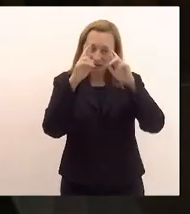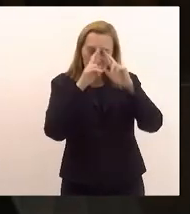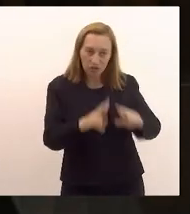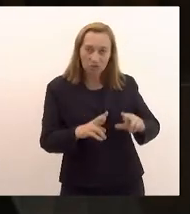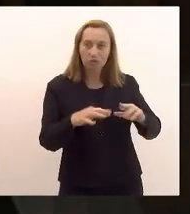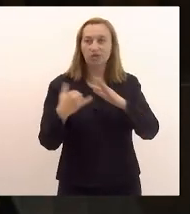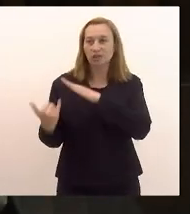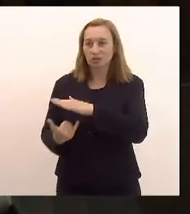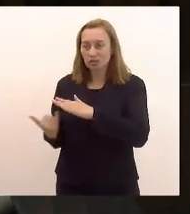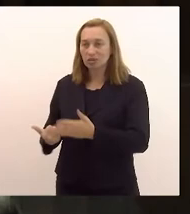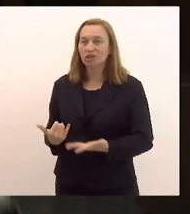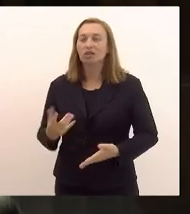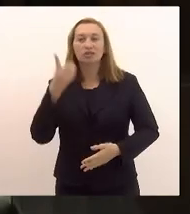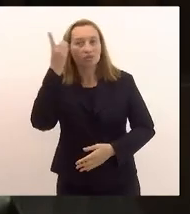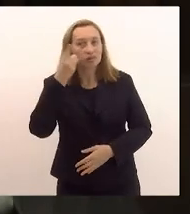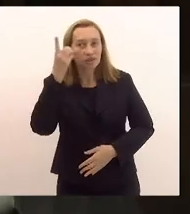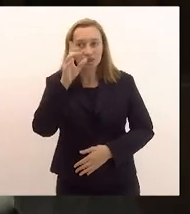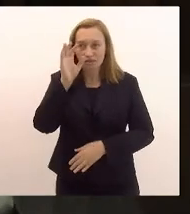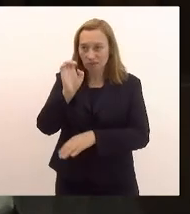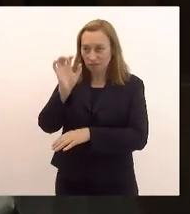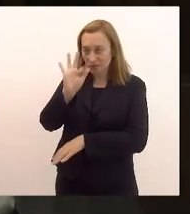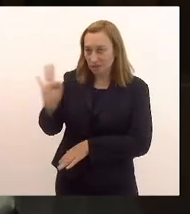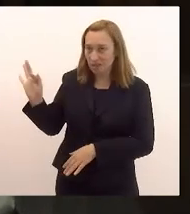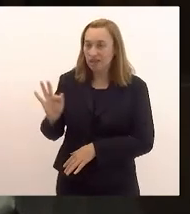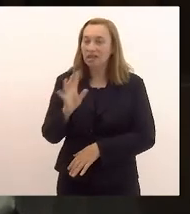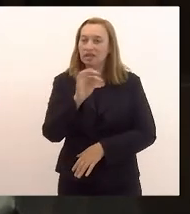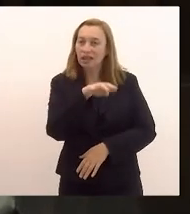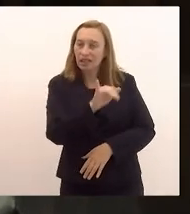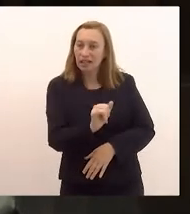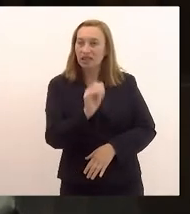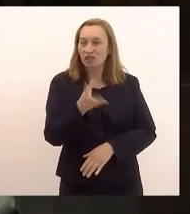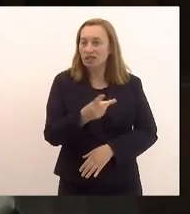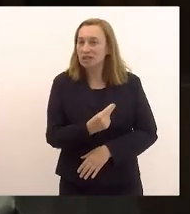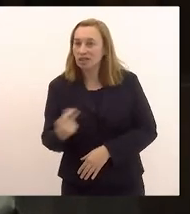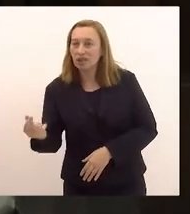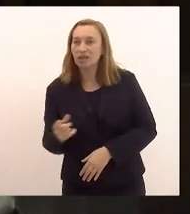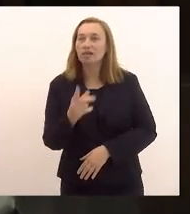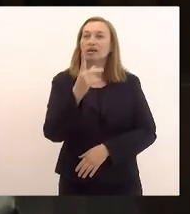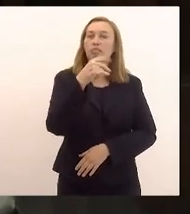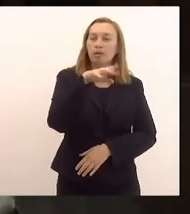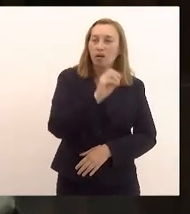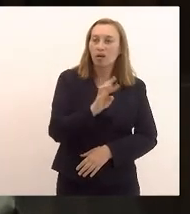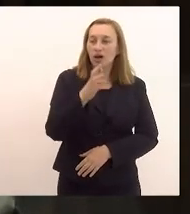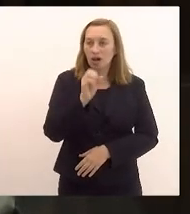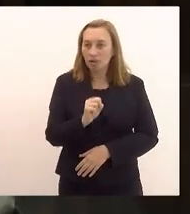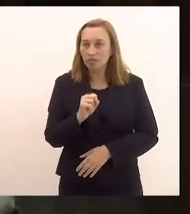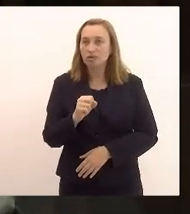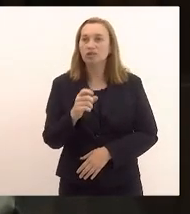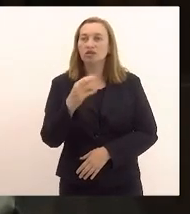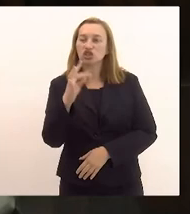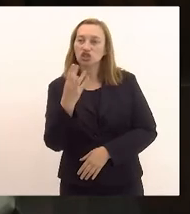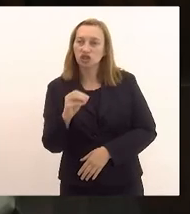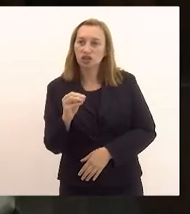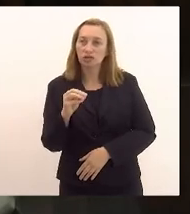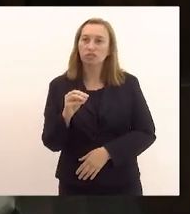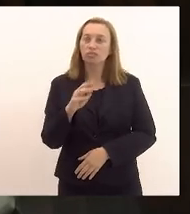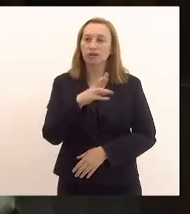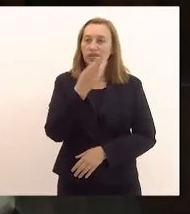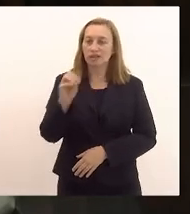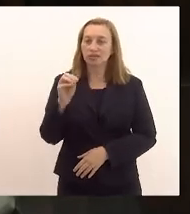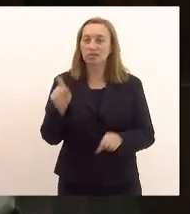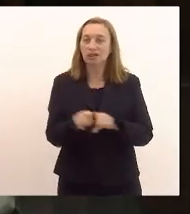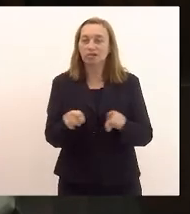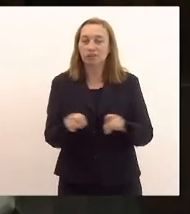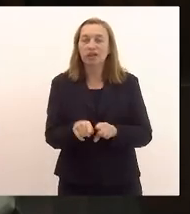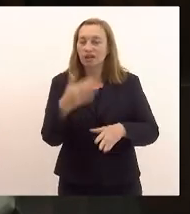respeito e os deputados federais a taliria petrone que já saiu Deputado Paulo Ramos e deputado Chiquinho brazão também